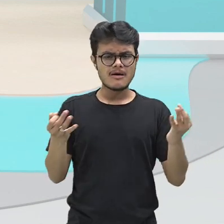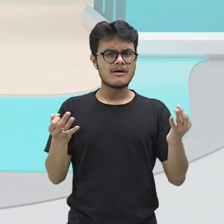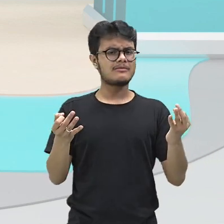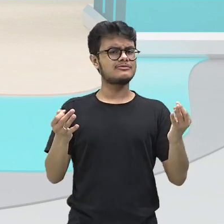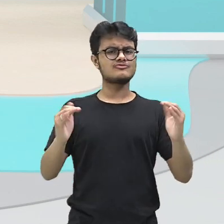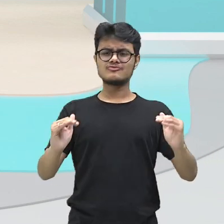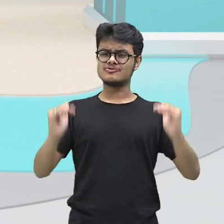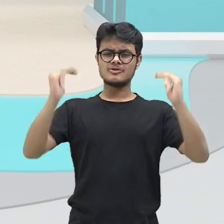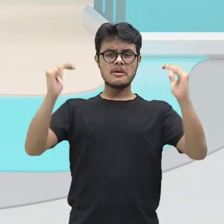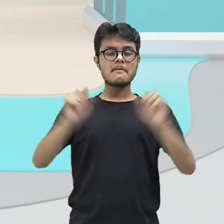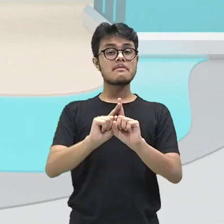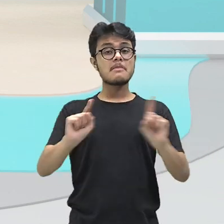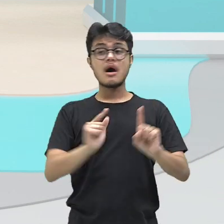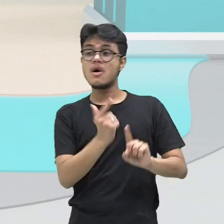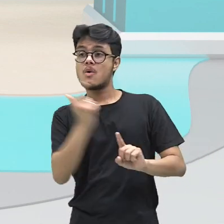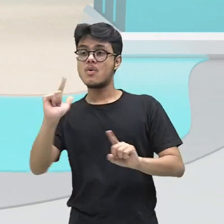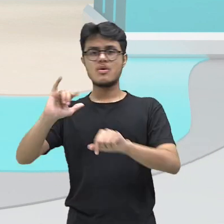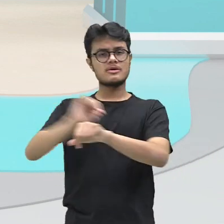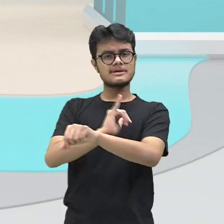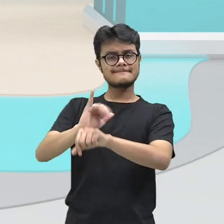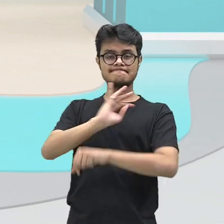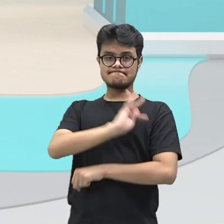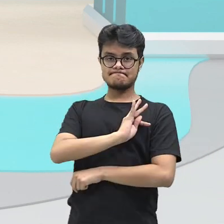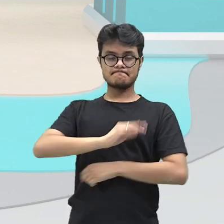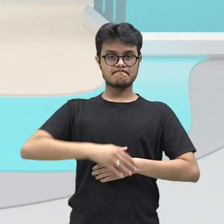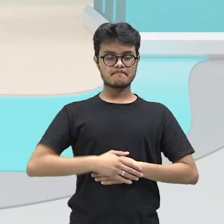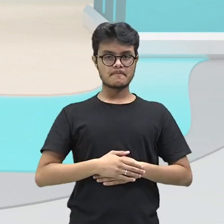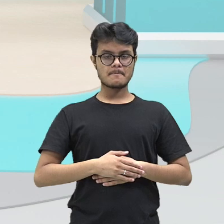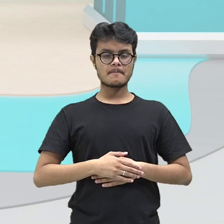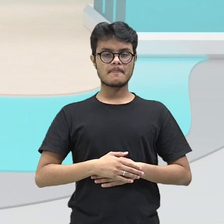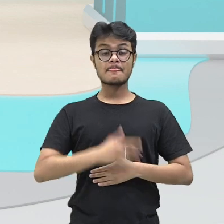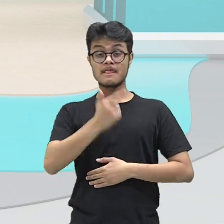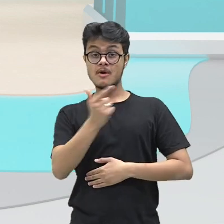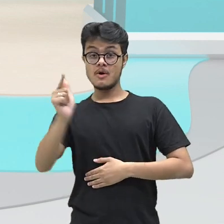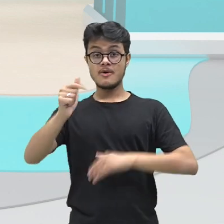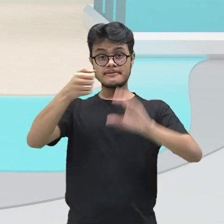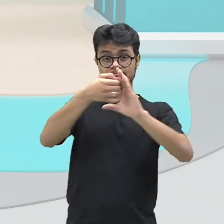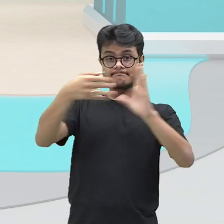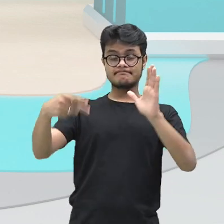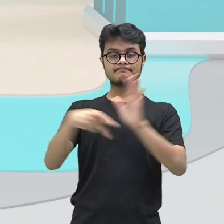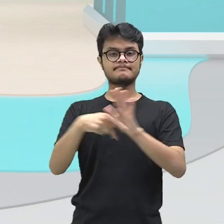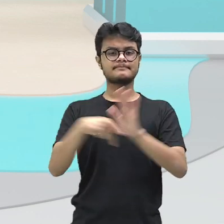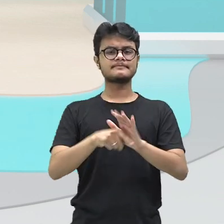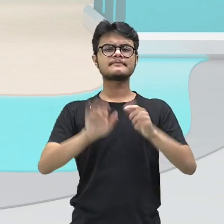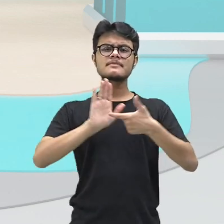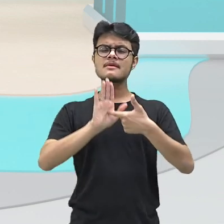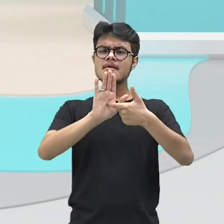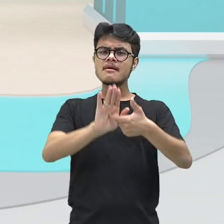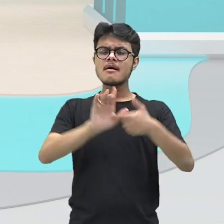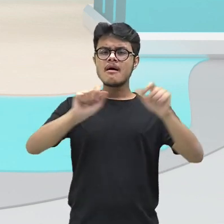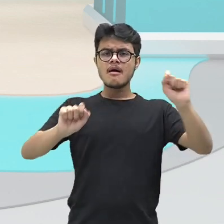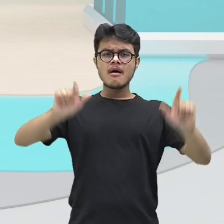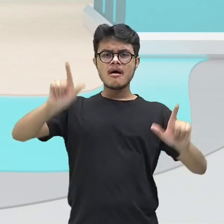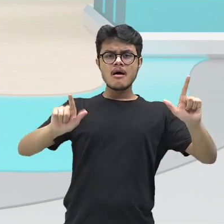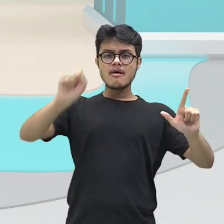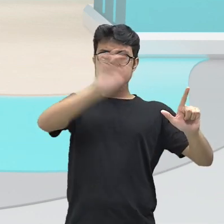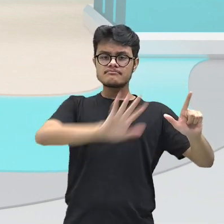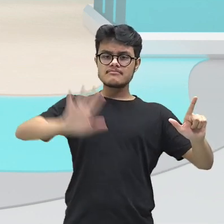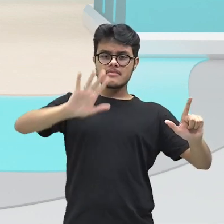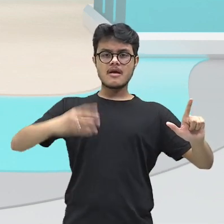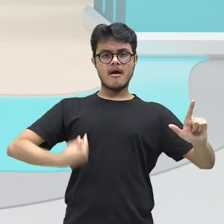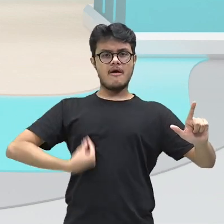acabavam imitando um pouco. Outra característica do movimento era a intenção de representar a realidade não mais da